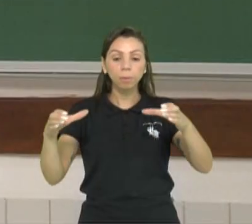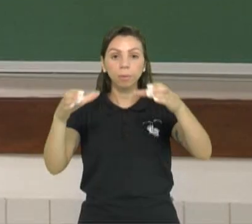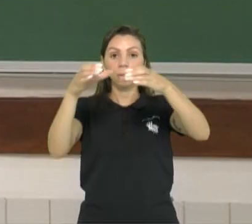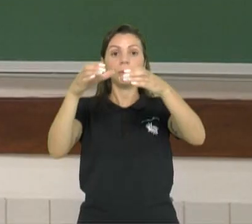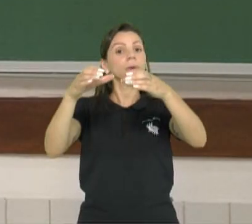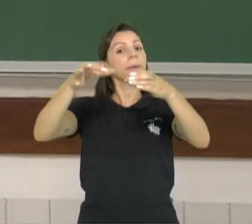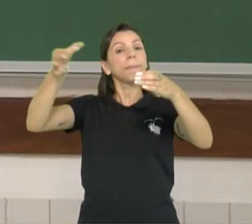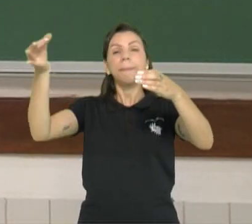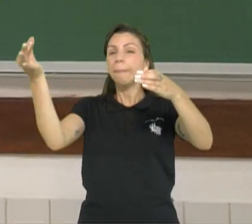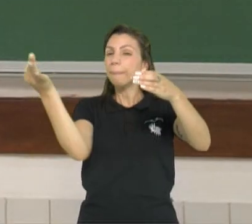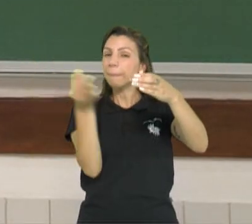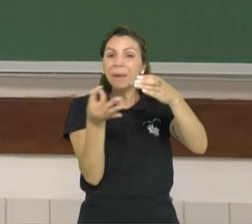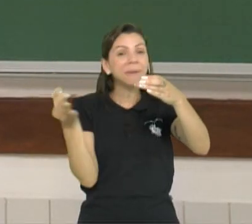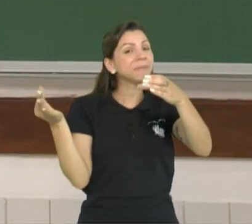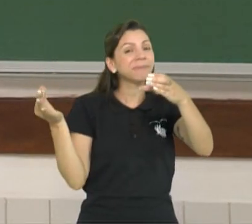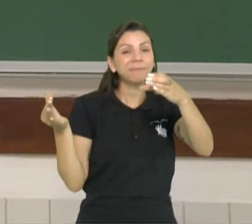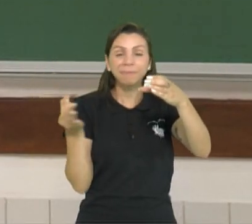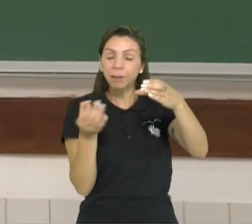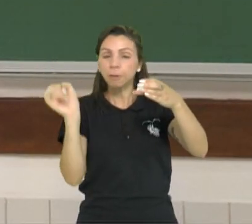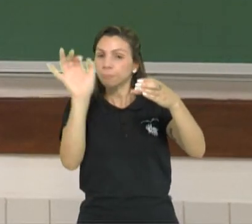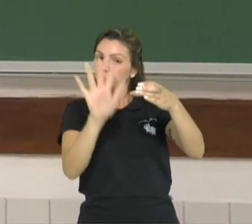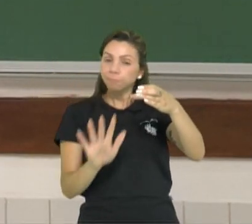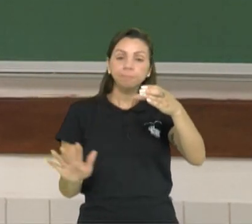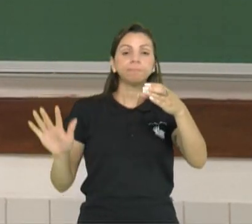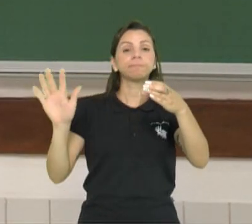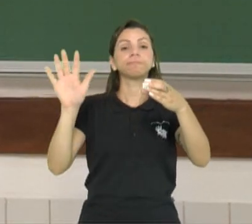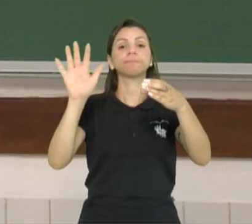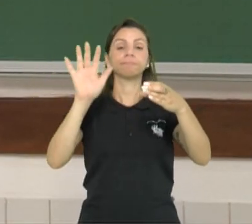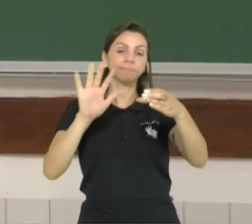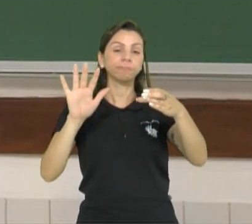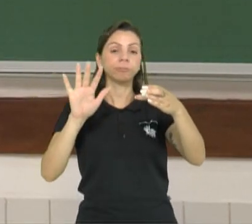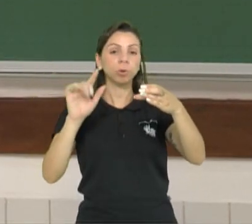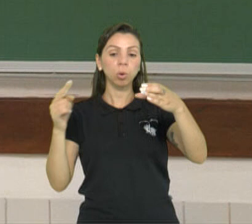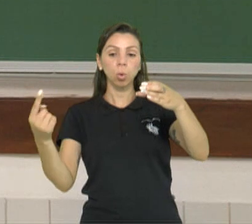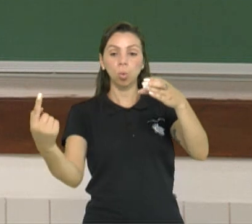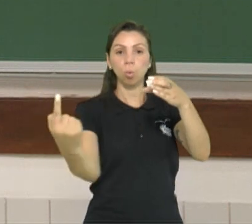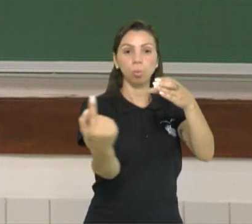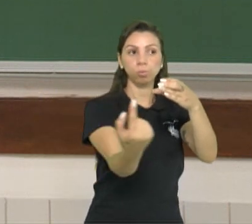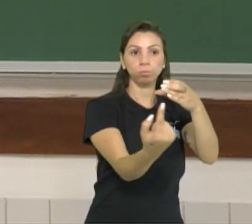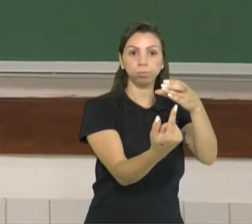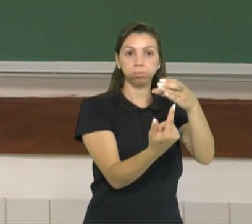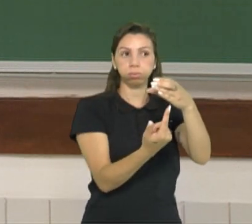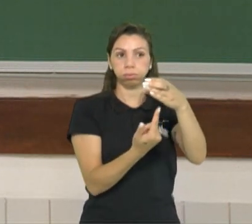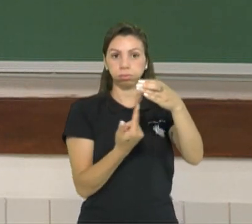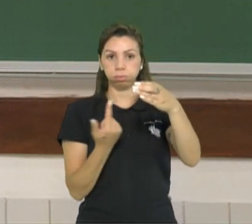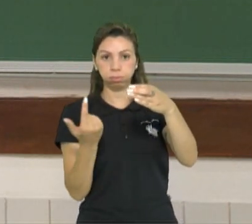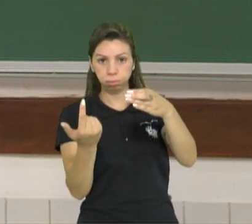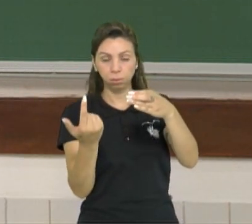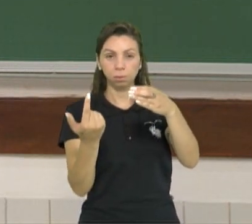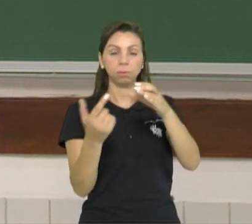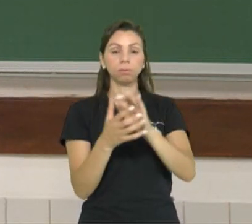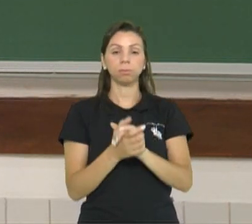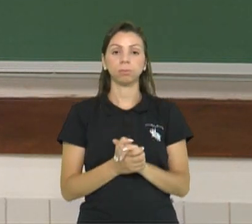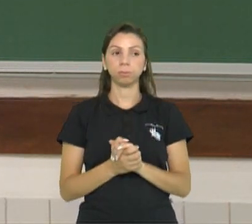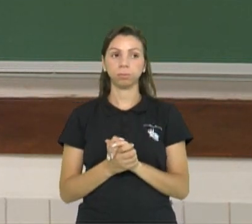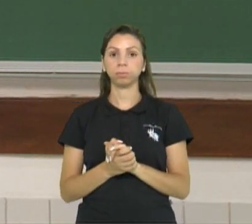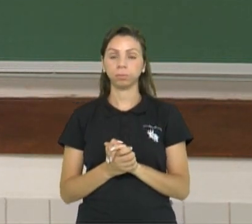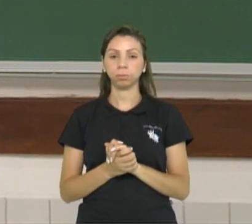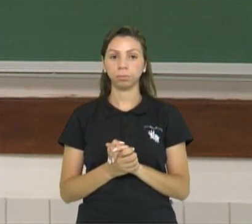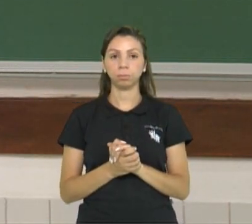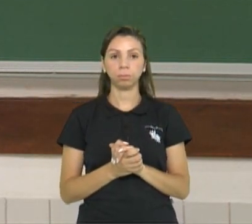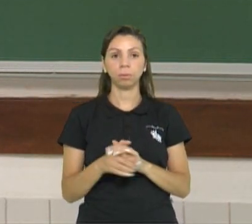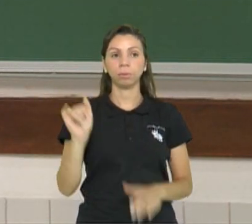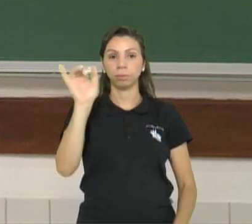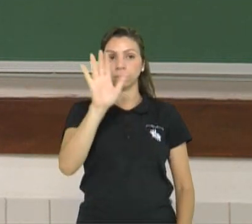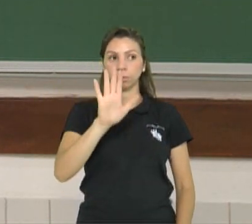é exatamente uma figura que a gente diz de rotação, que ela vai, a partir de uma